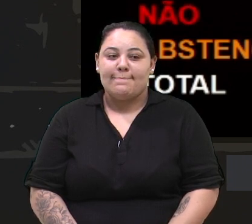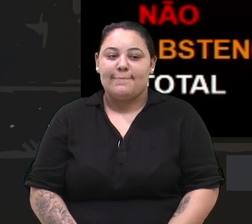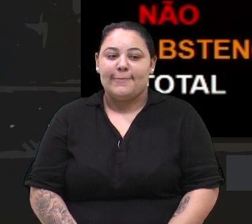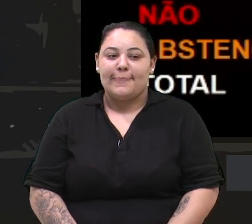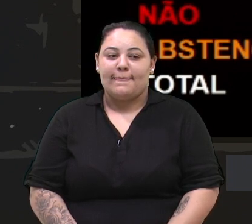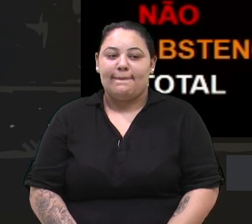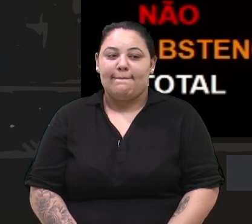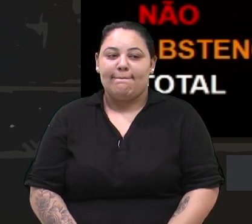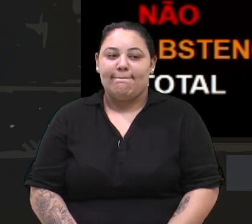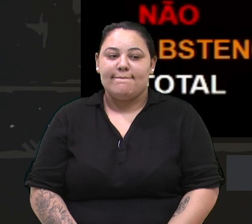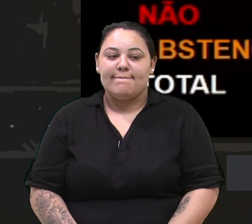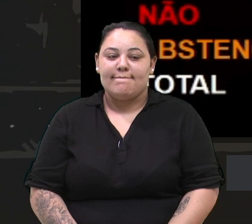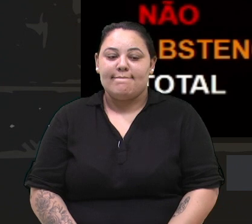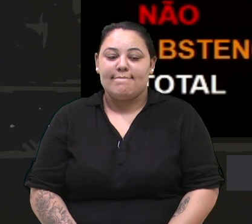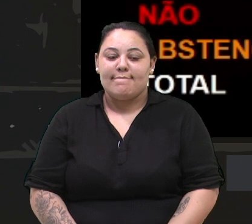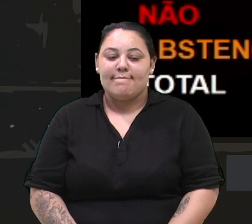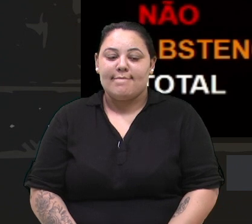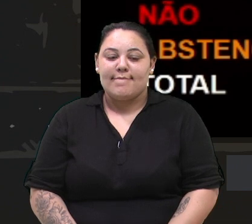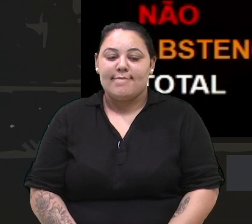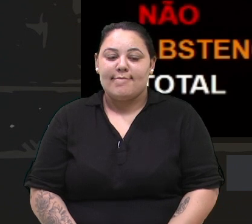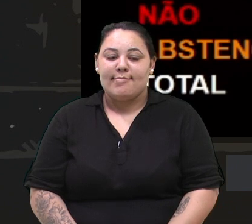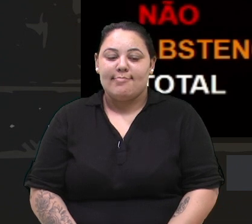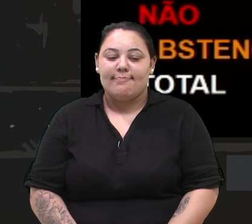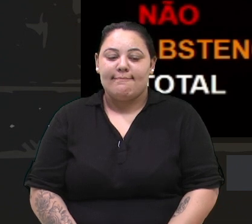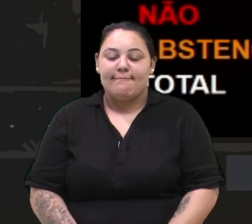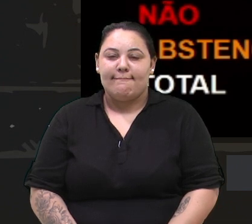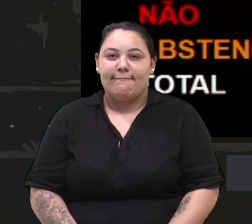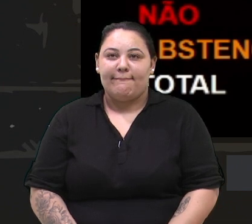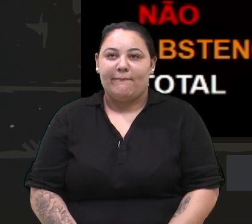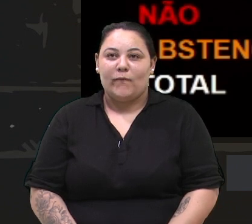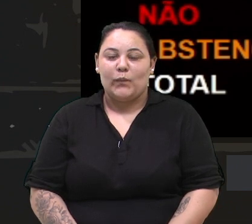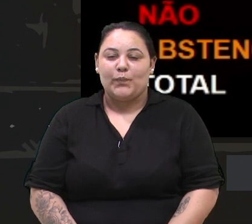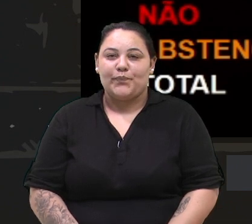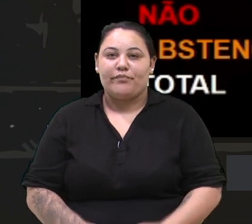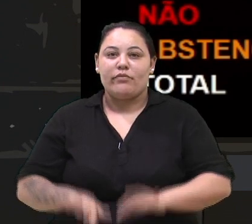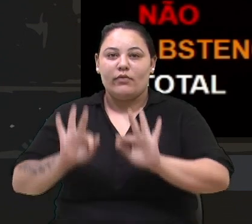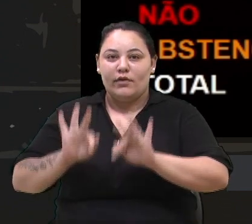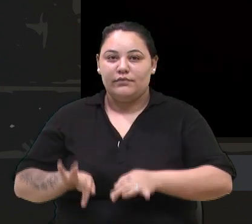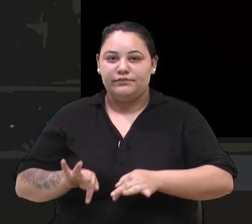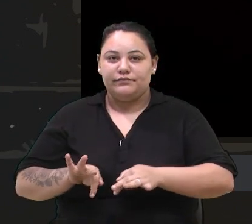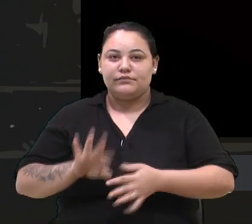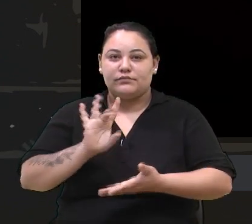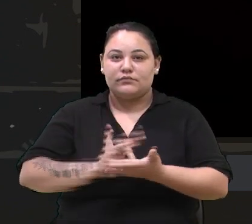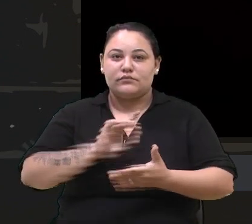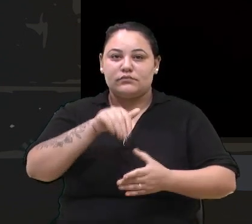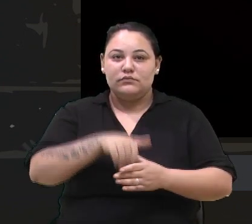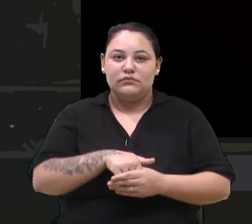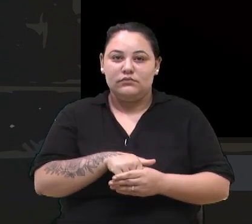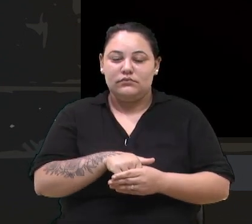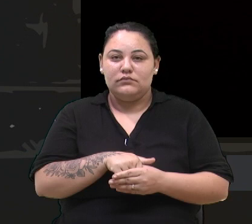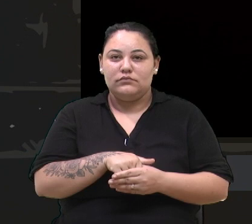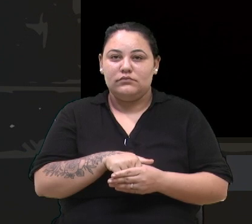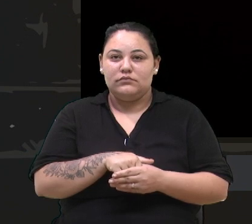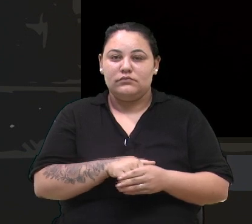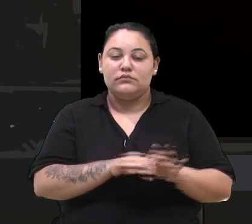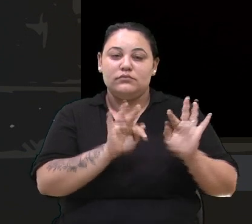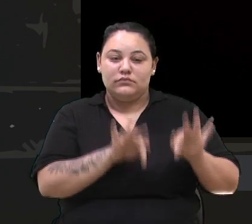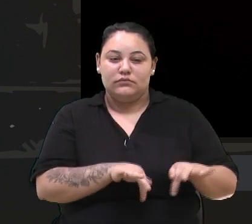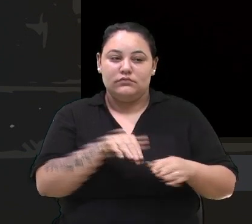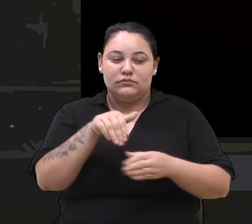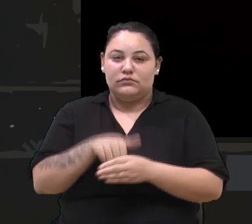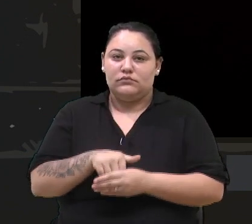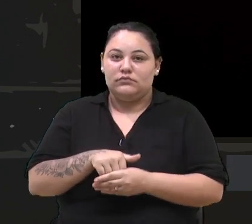Gladys Frisso no microfone vota sim. Encerrado o registro dos votos, encerrada a